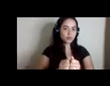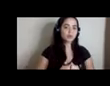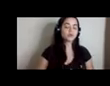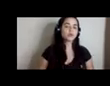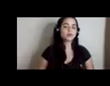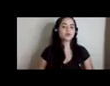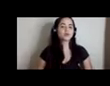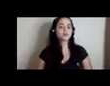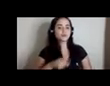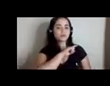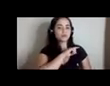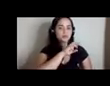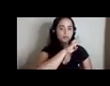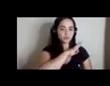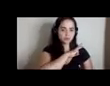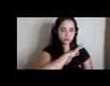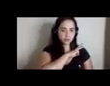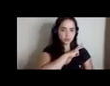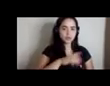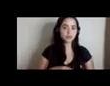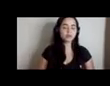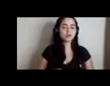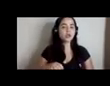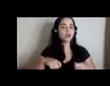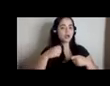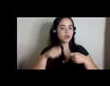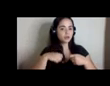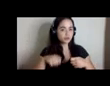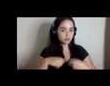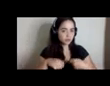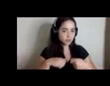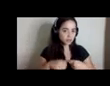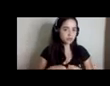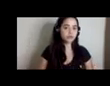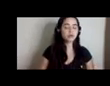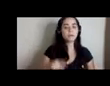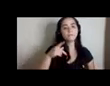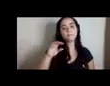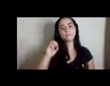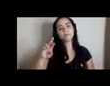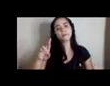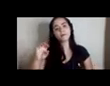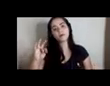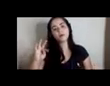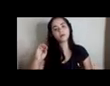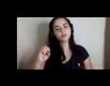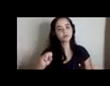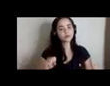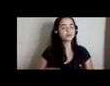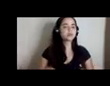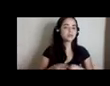integrados ao ensino médio, né, de administração, portos, e a gente chama carinhosamente de